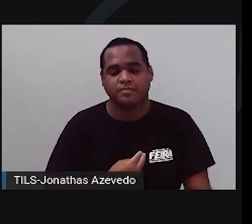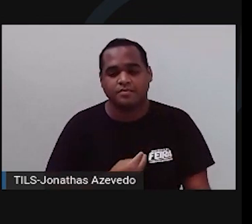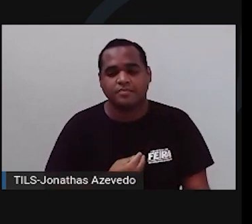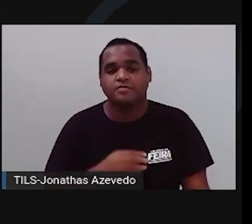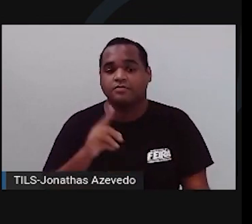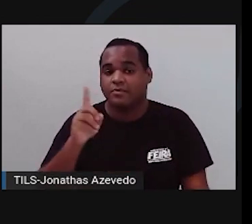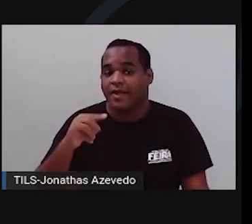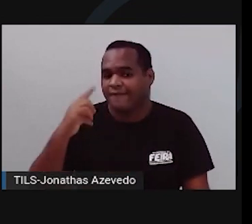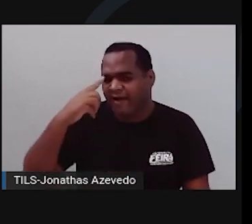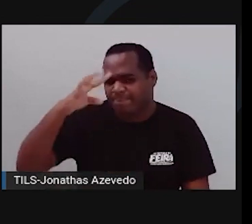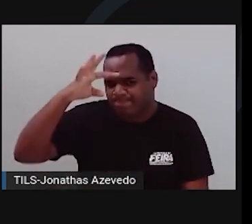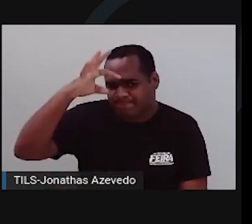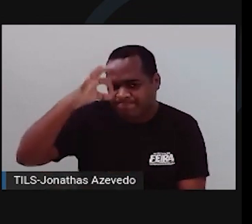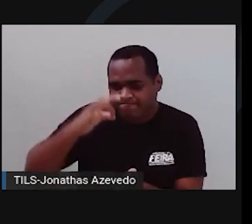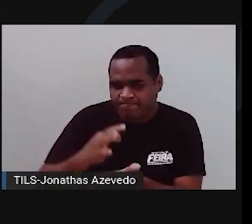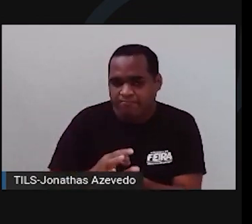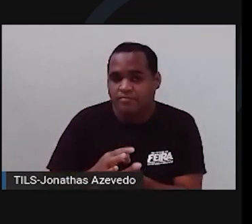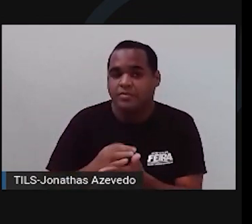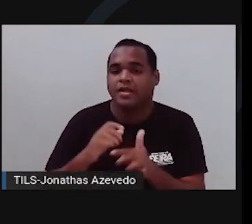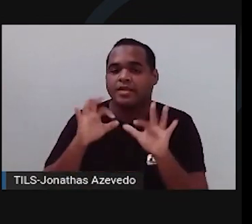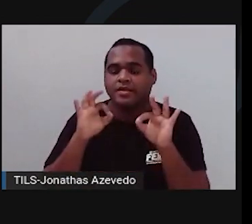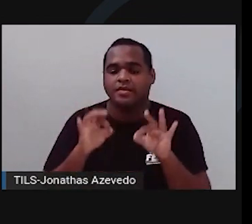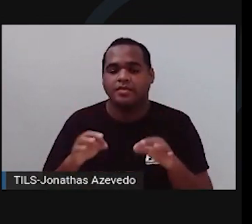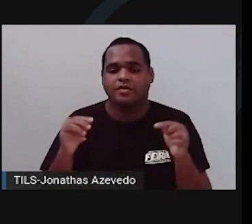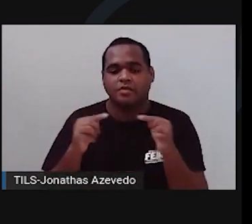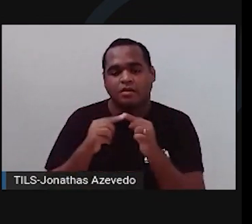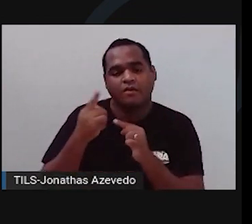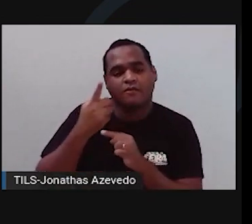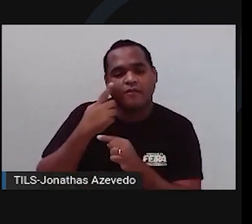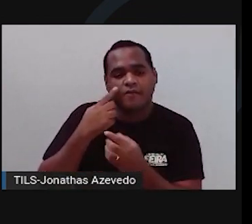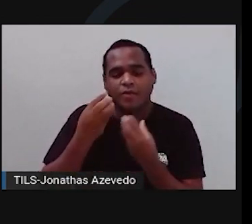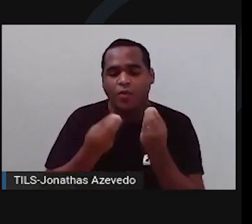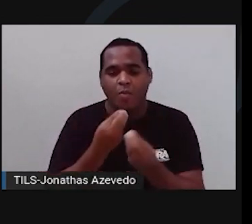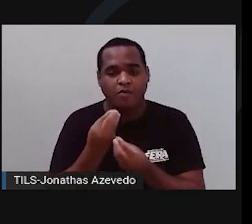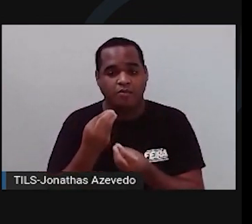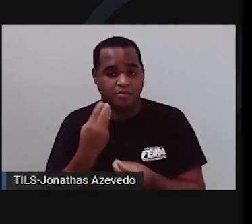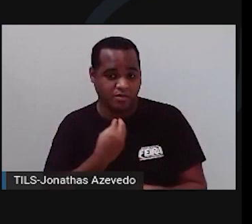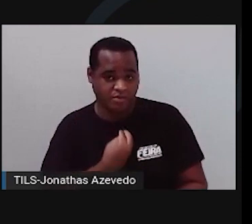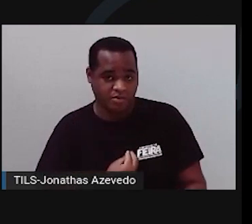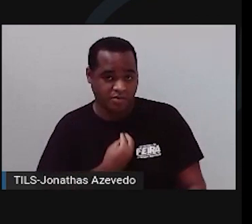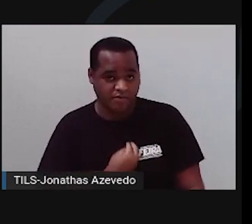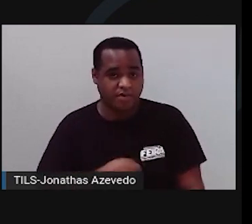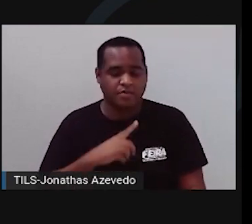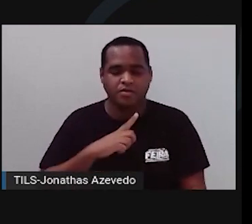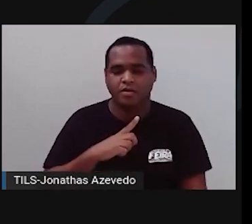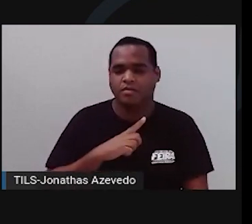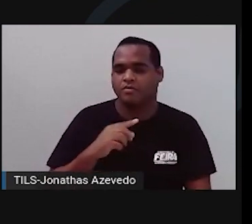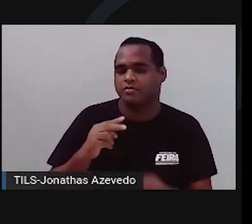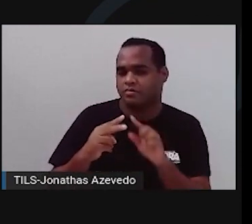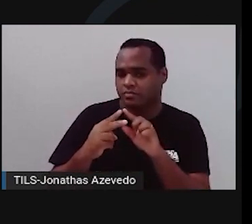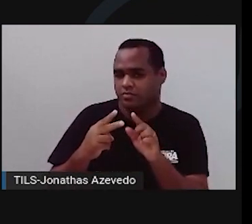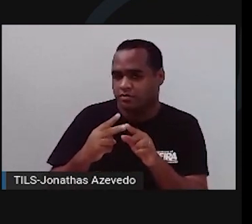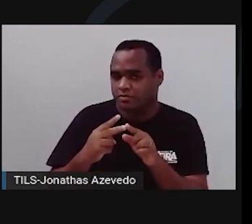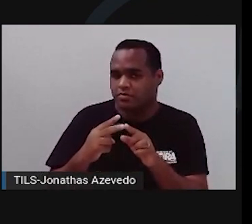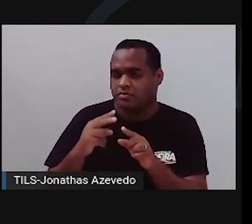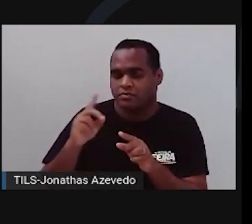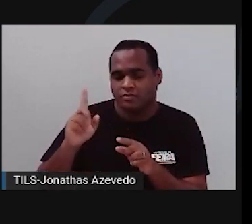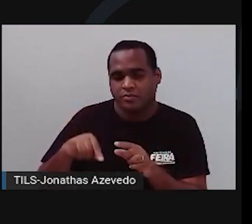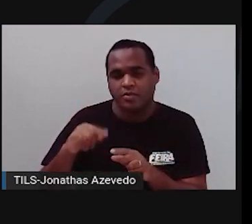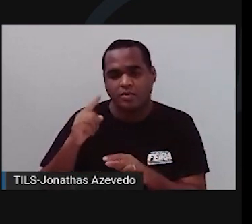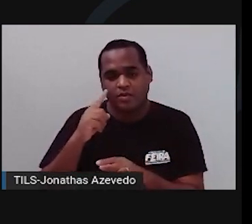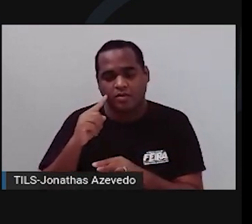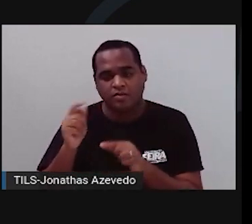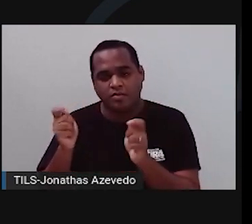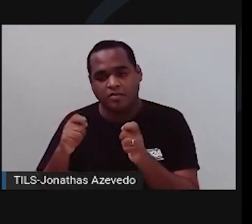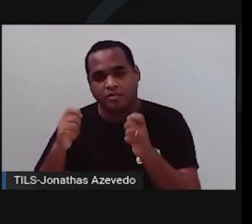Esta confirmação é feita quando verificamos a presença de 2 pronúcleos, o pronúcleo feminino e